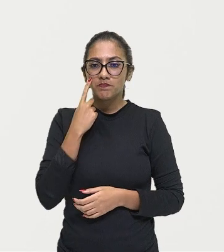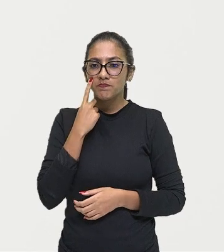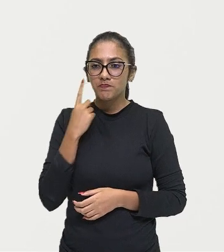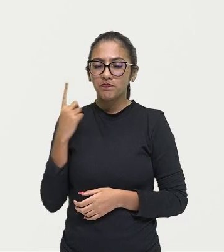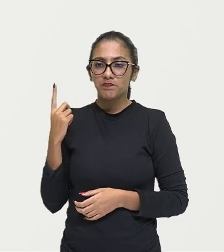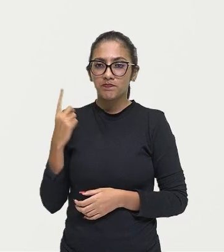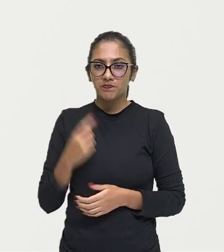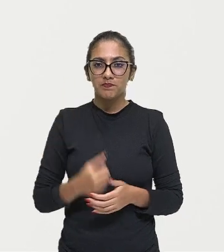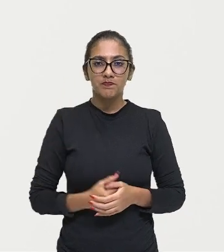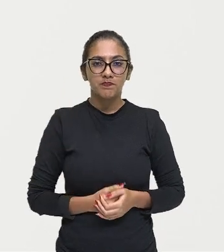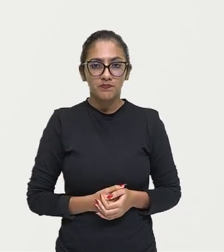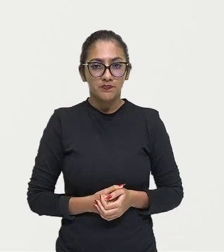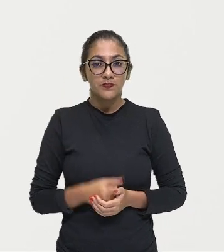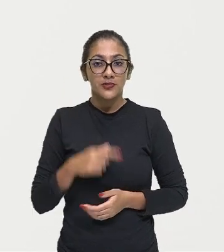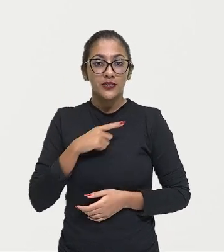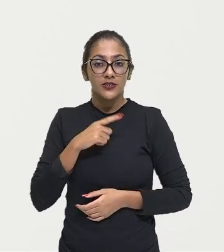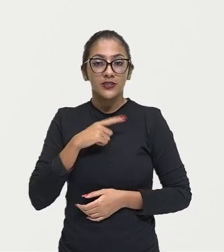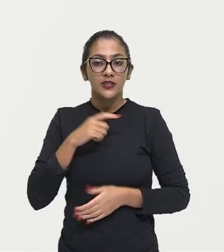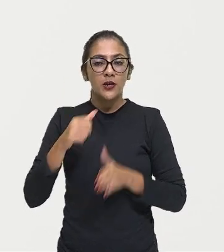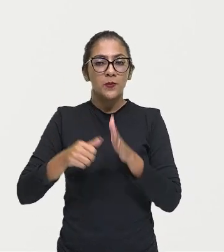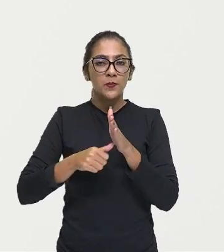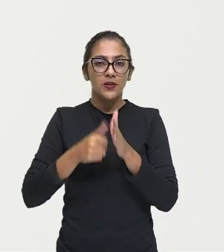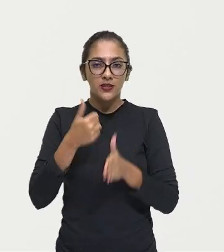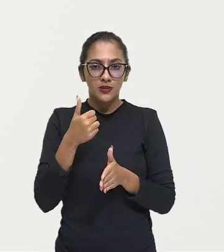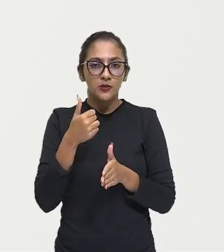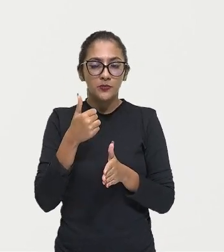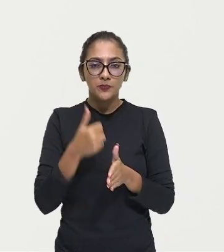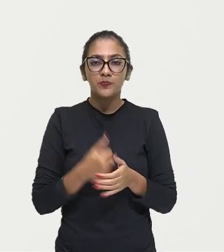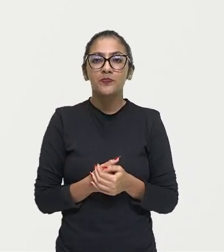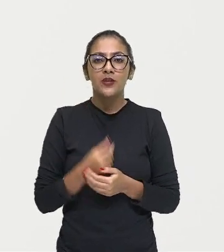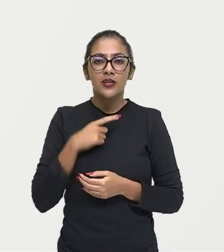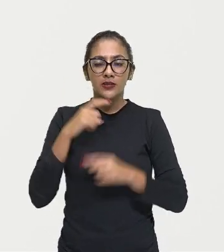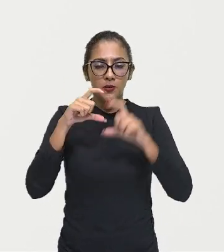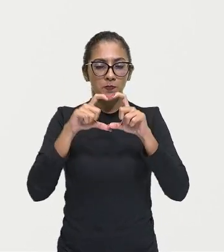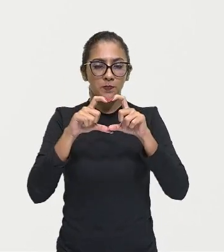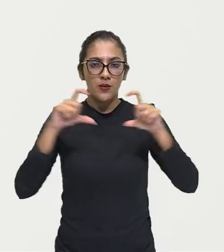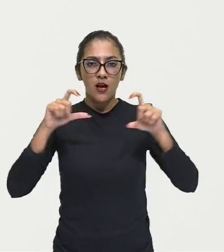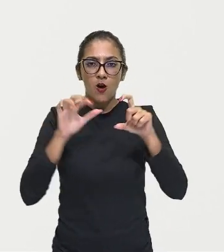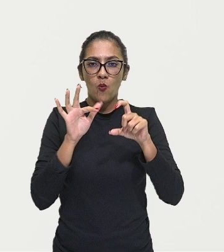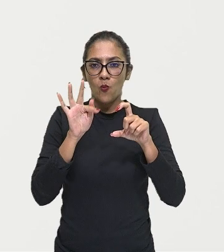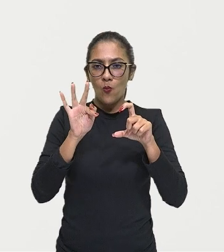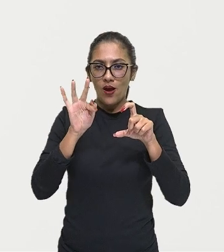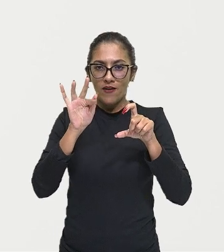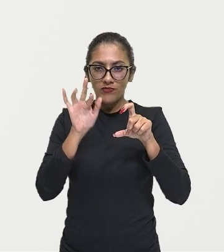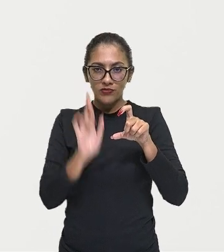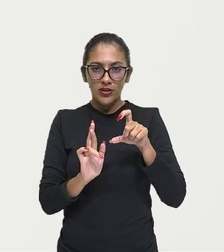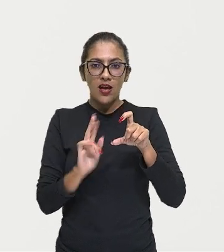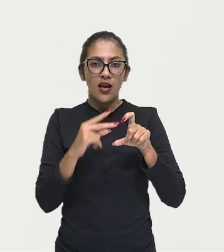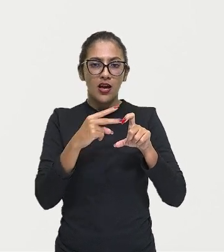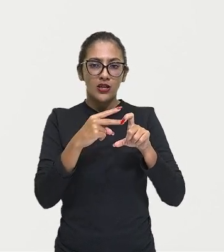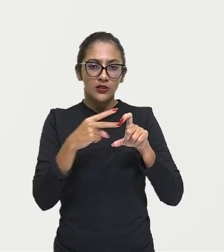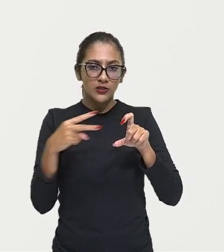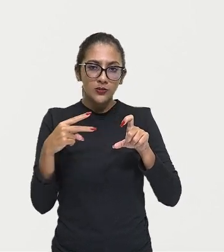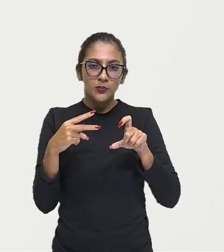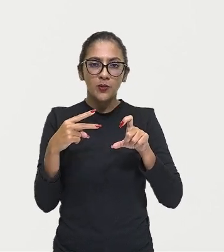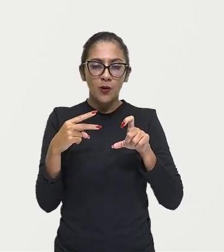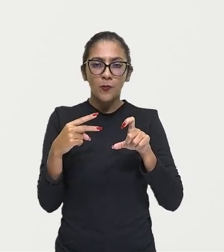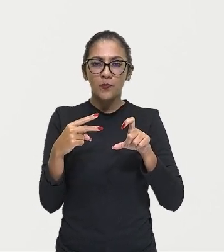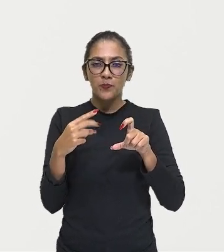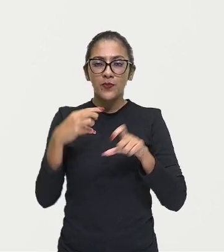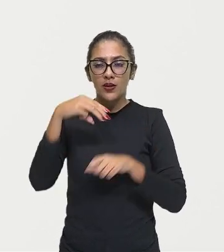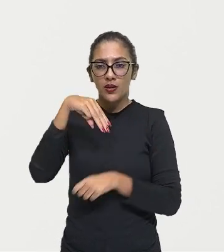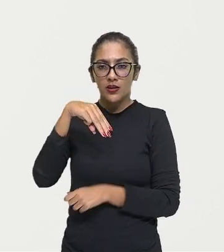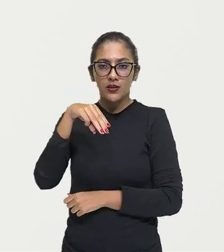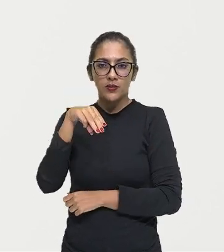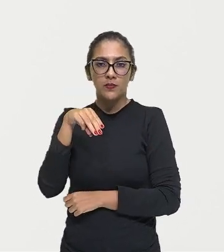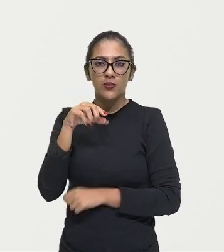aqui. Primeiro, eu tenho a grandeza vetorial. Força resultante